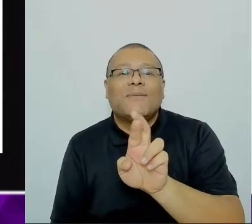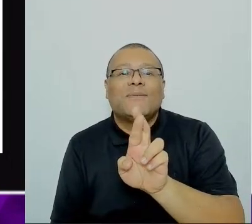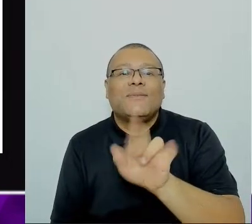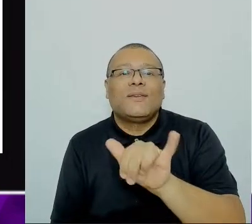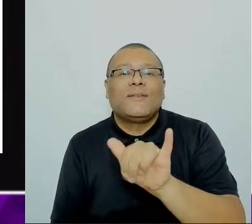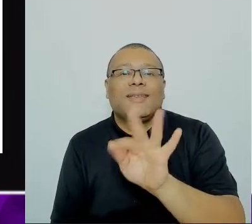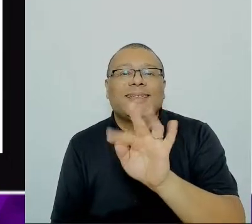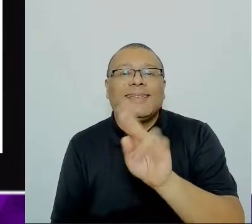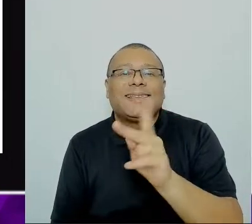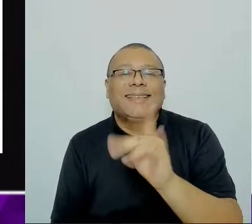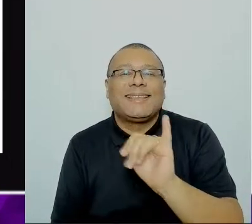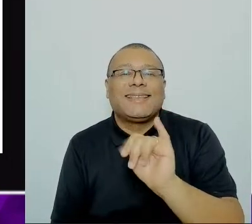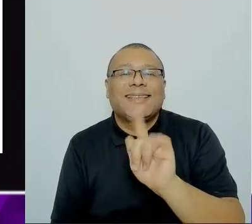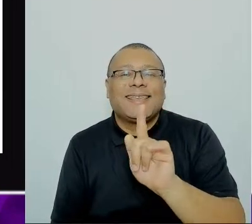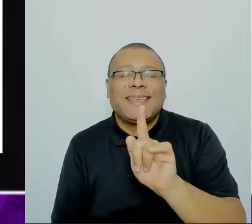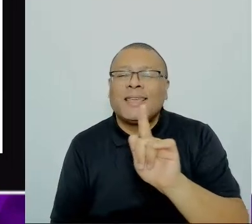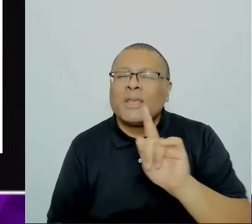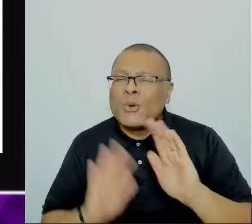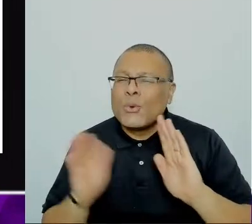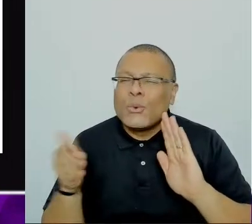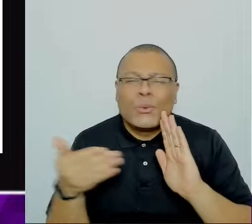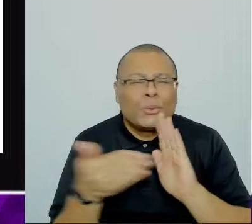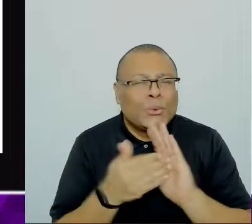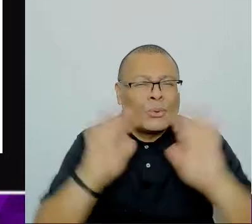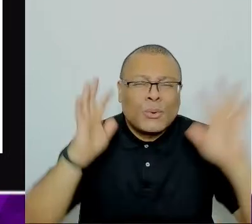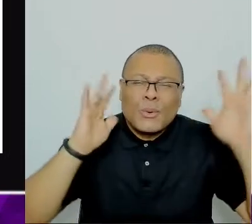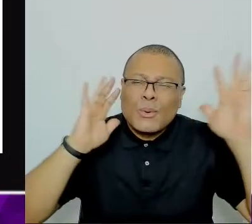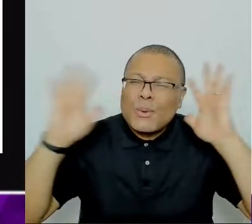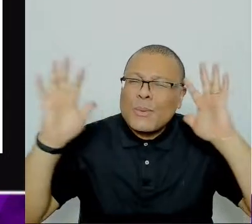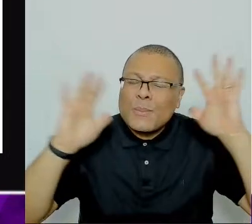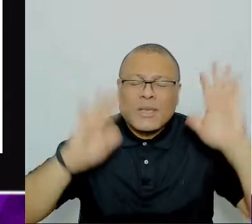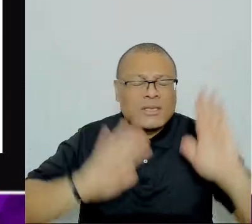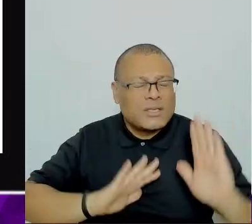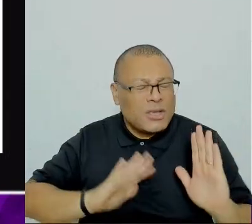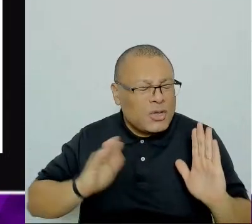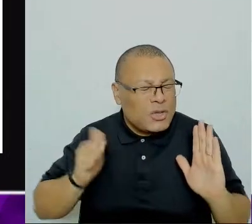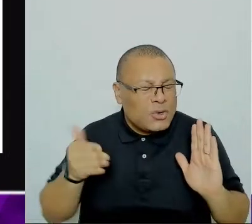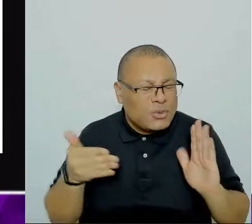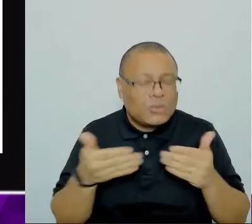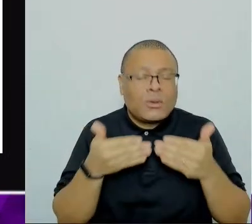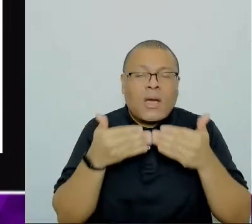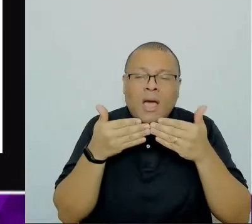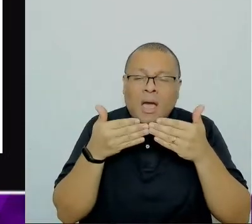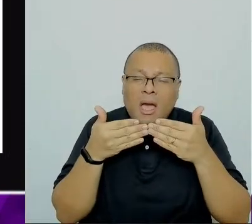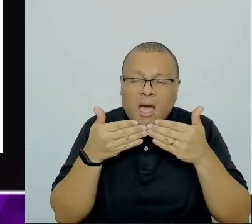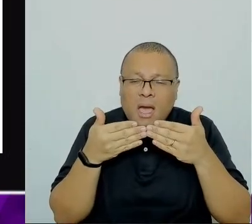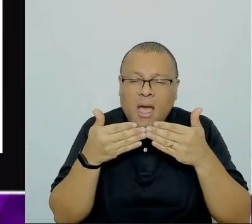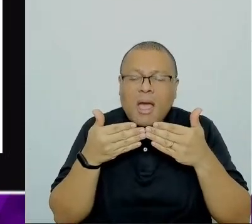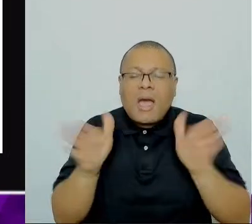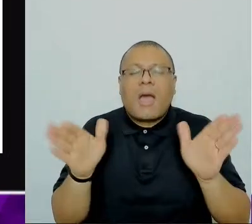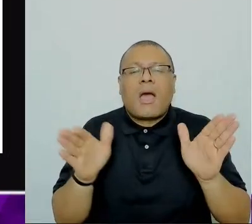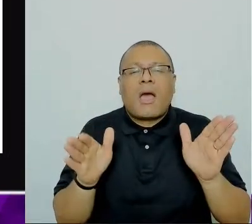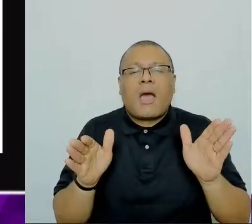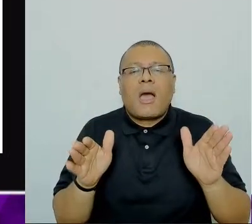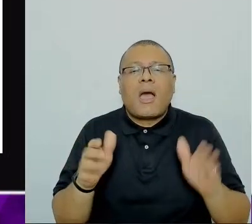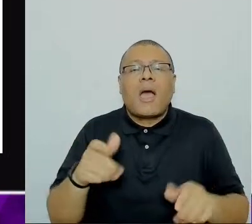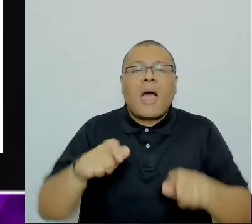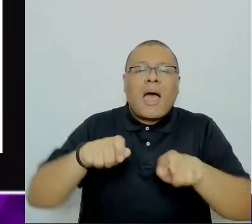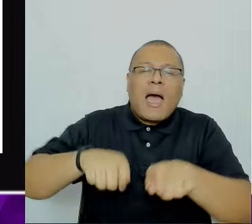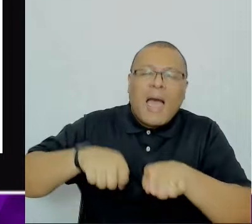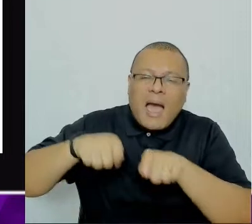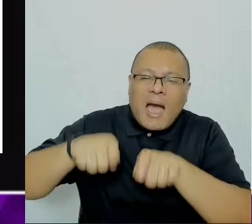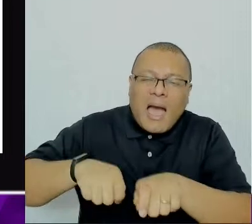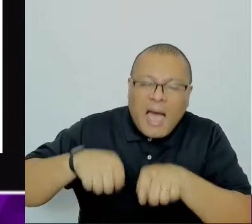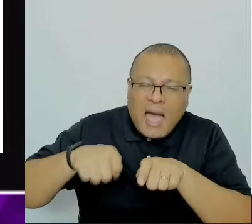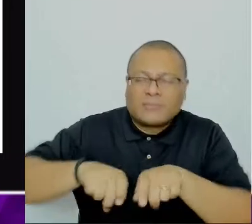Banking, dá para pensar no Open Finance, Open Insurance, mas dá para pensar em outras coisas como Open Health, o Open Agro. A gente vai falar um pouquinho mais